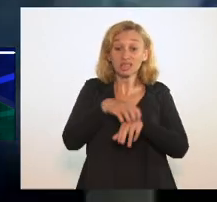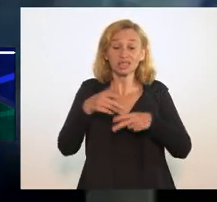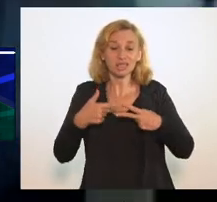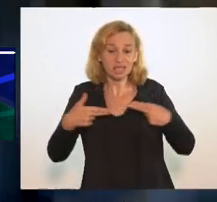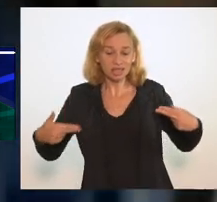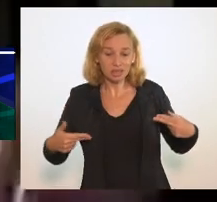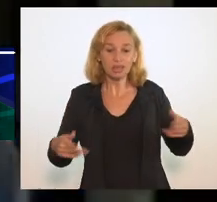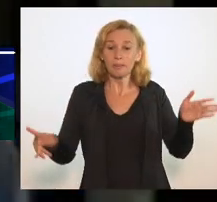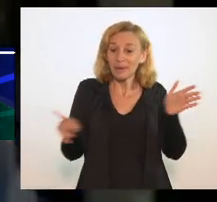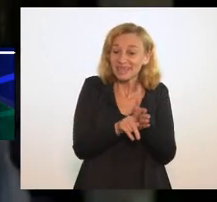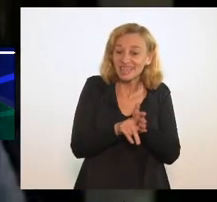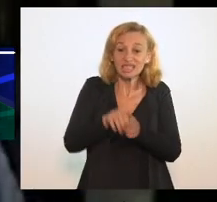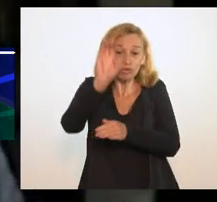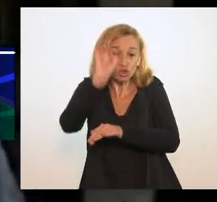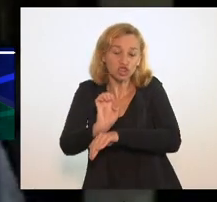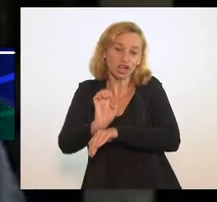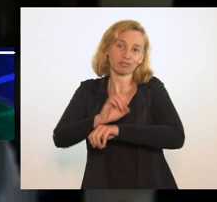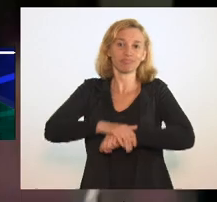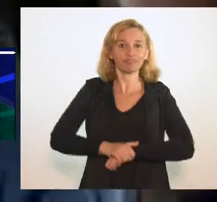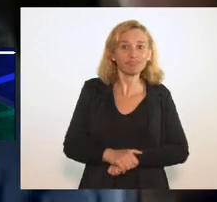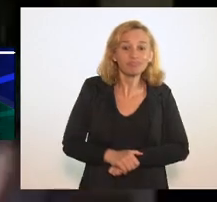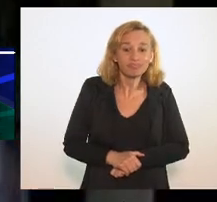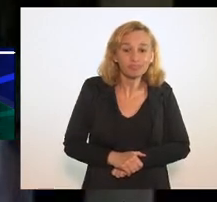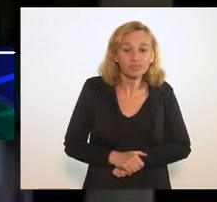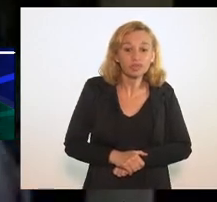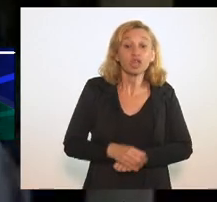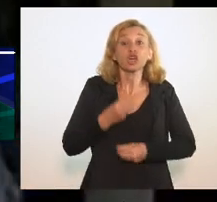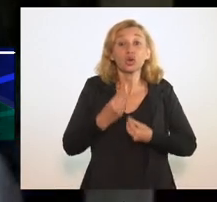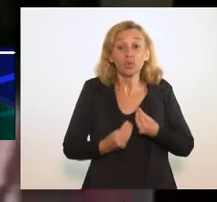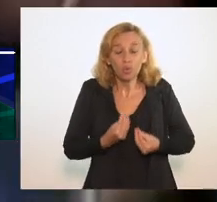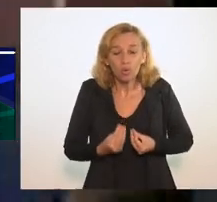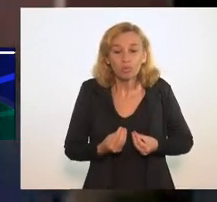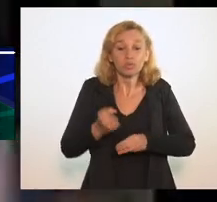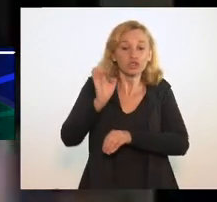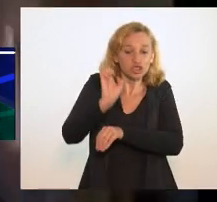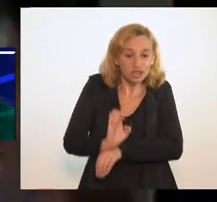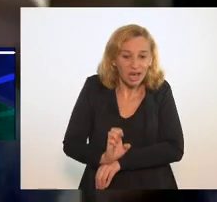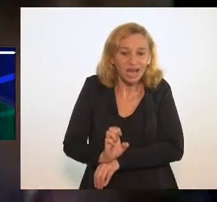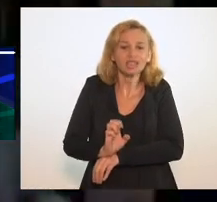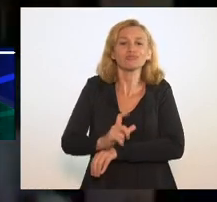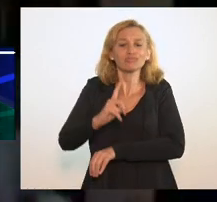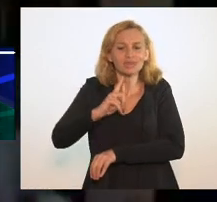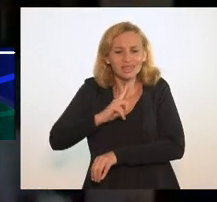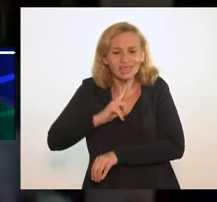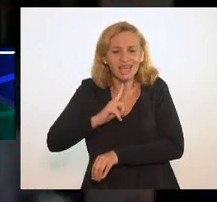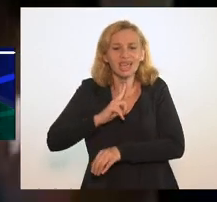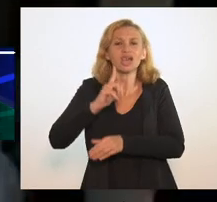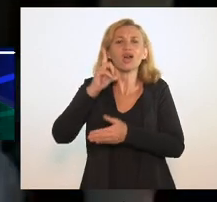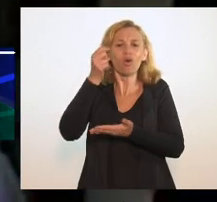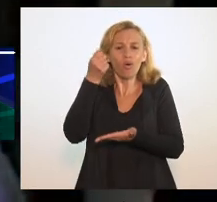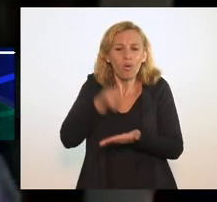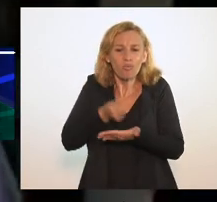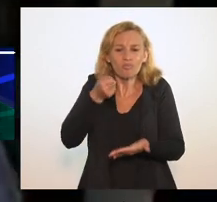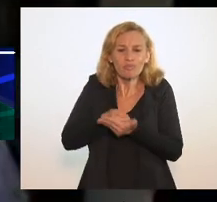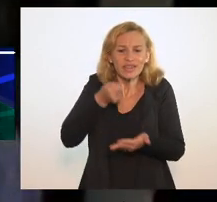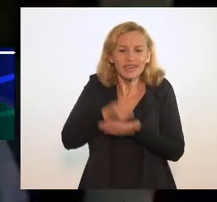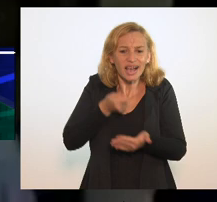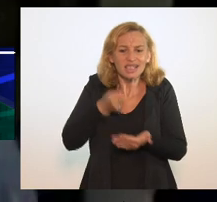do Estado. E, como tal, o Estado tem por dever e